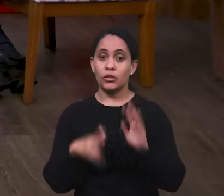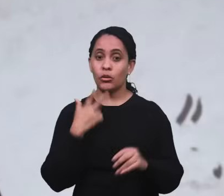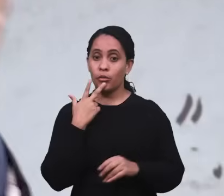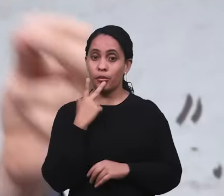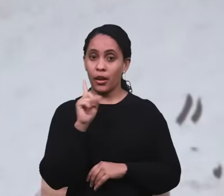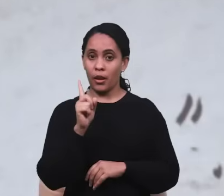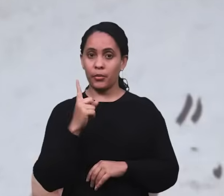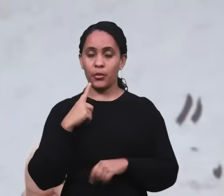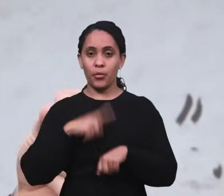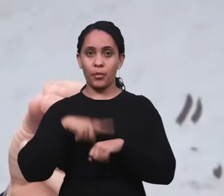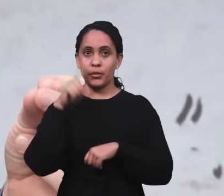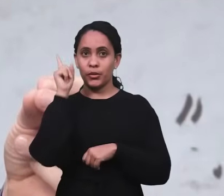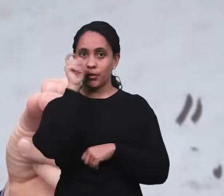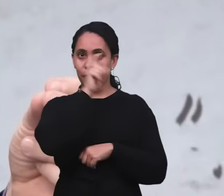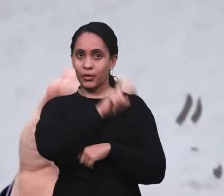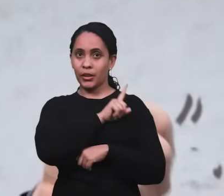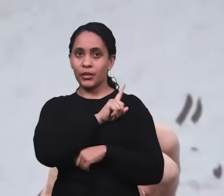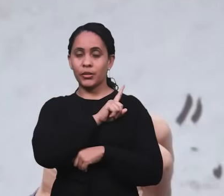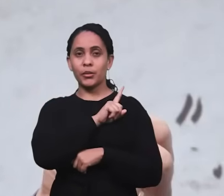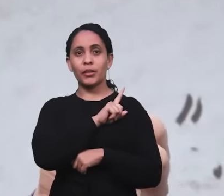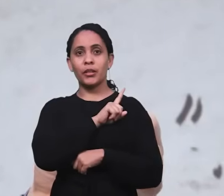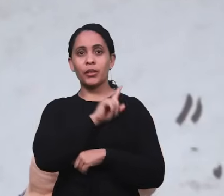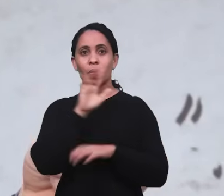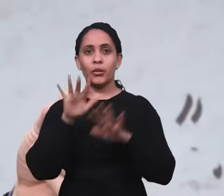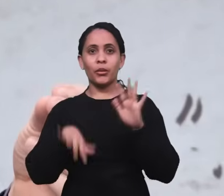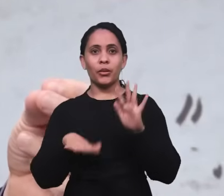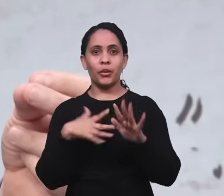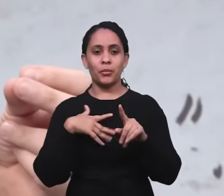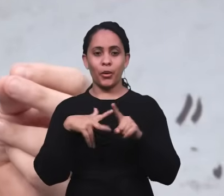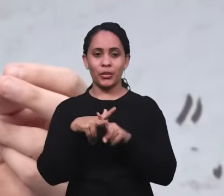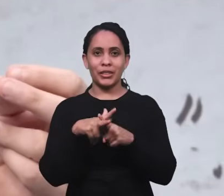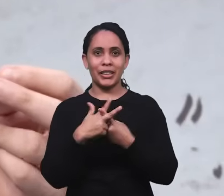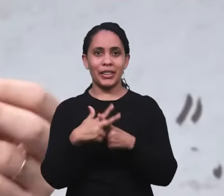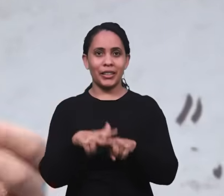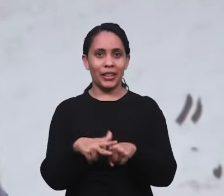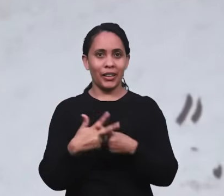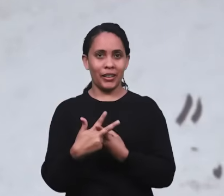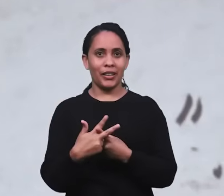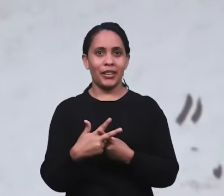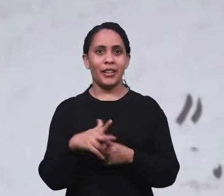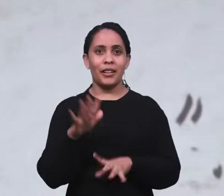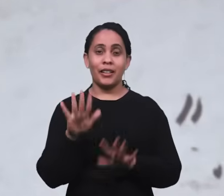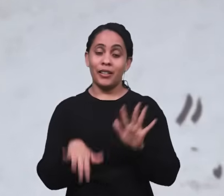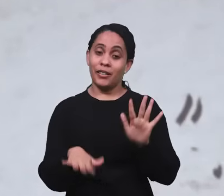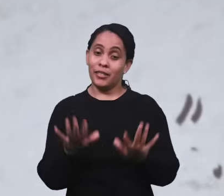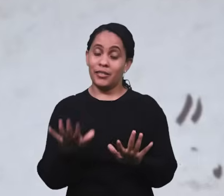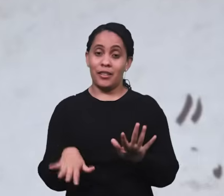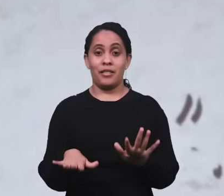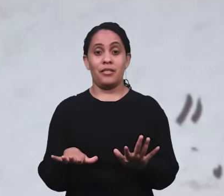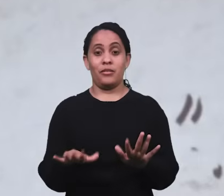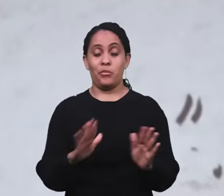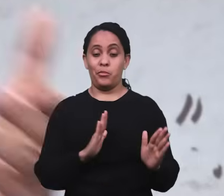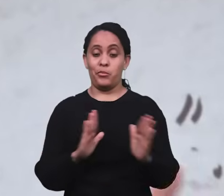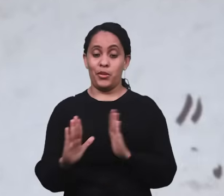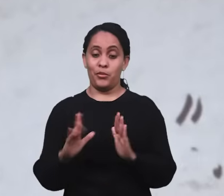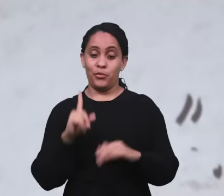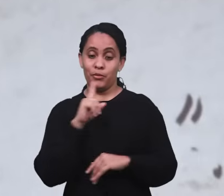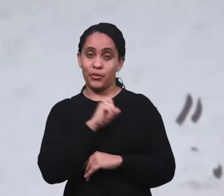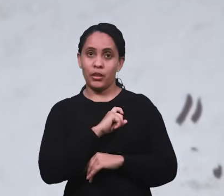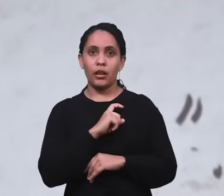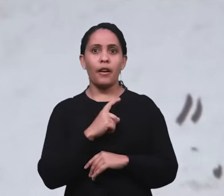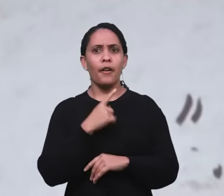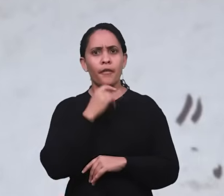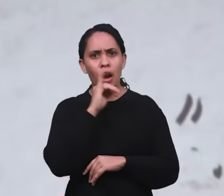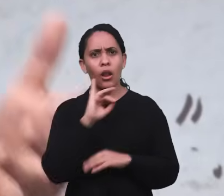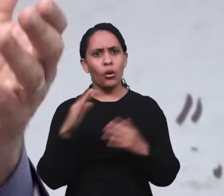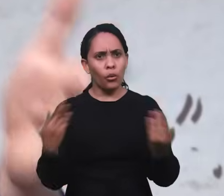deixamos para dizer isso em situações difíceis. Quando é para Verdade. consertar alguma coisa, Uhum. para tentar recuperar algum